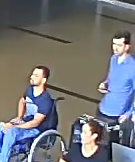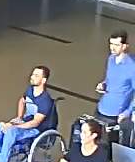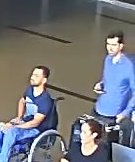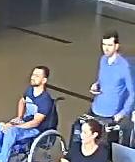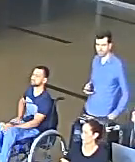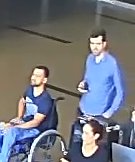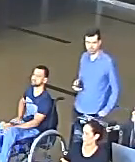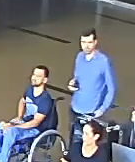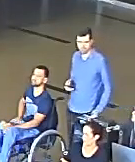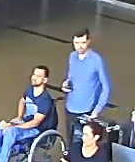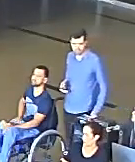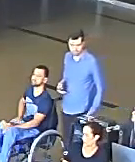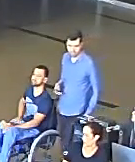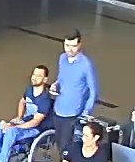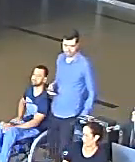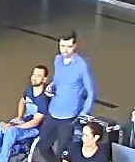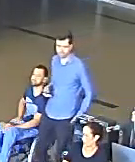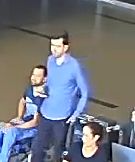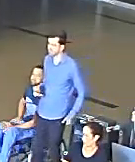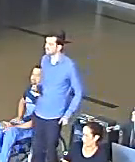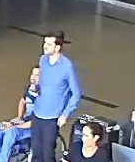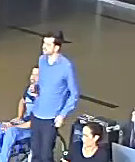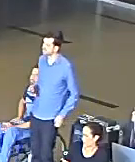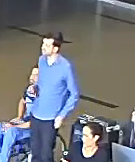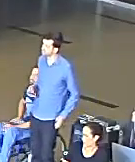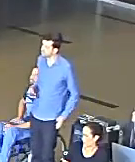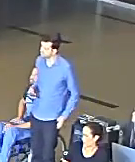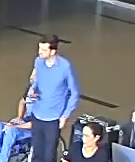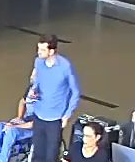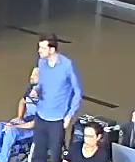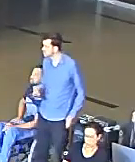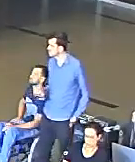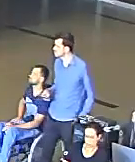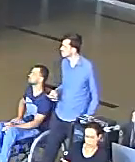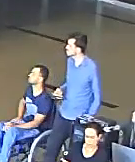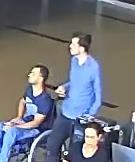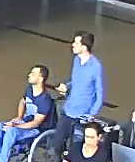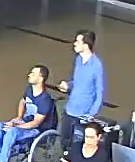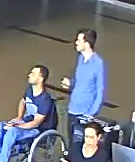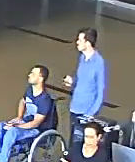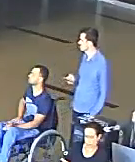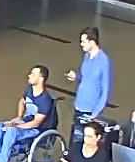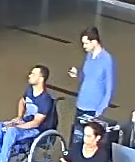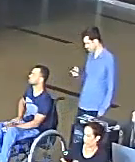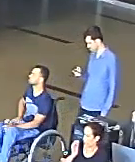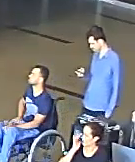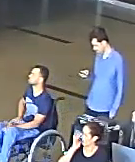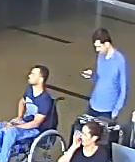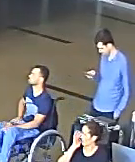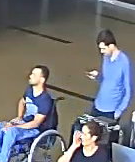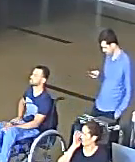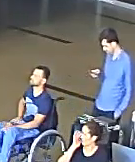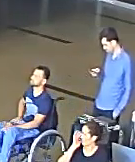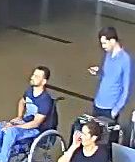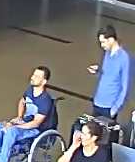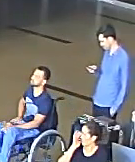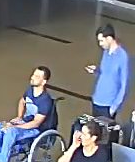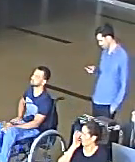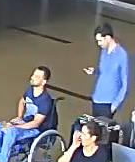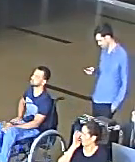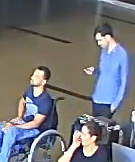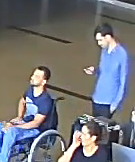is e tem mais um vídeo um minutinho só também da mesma linha do